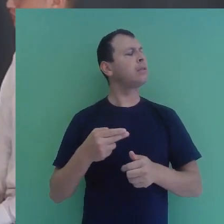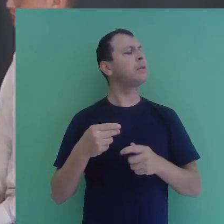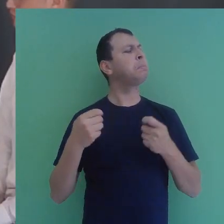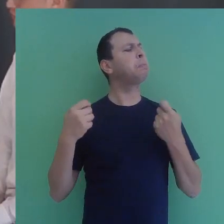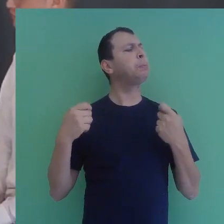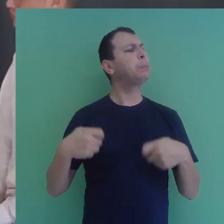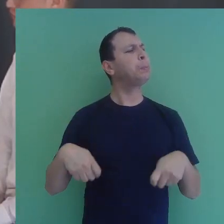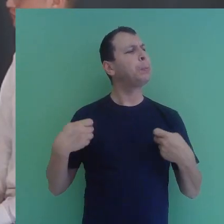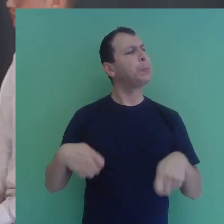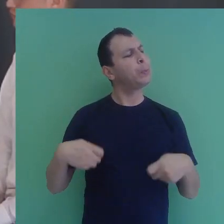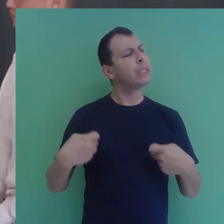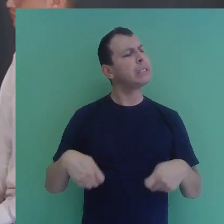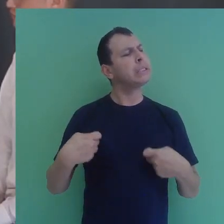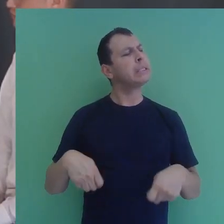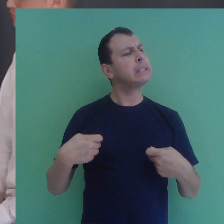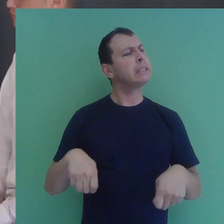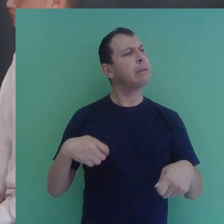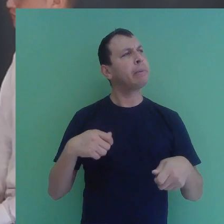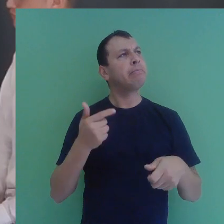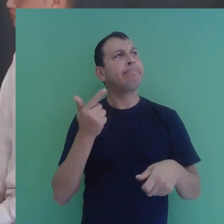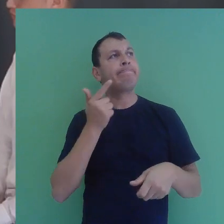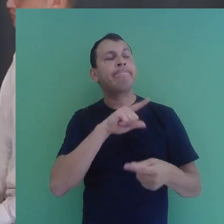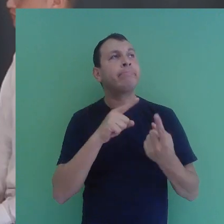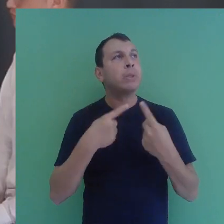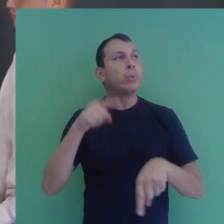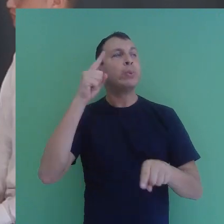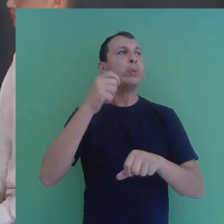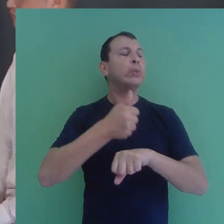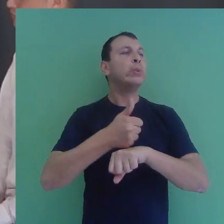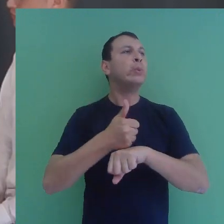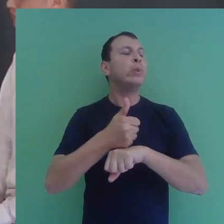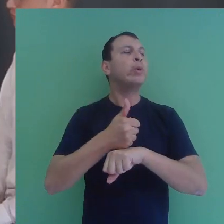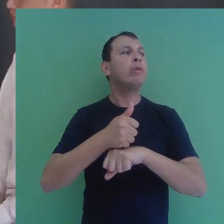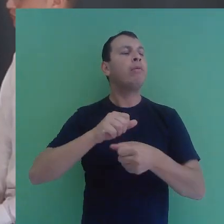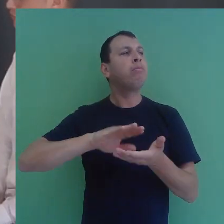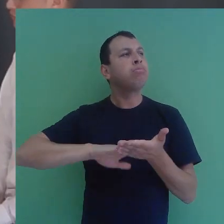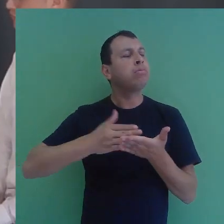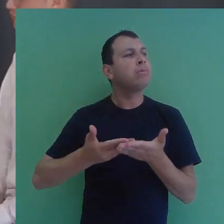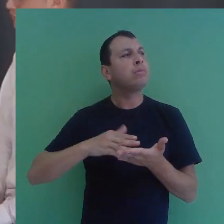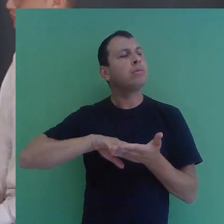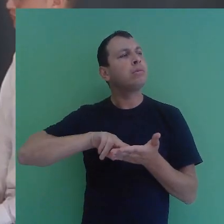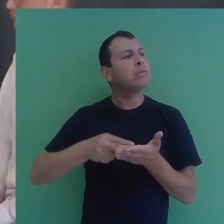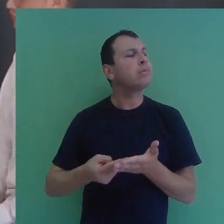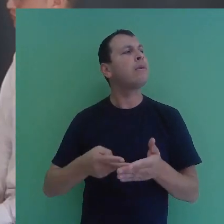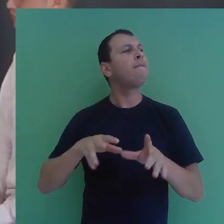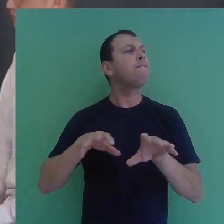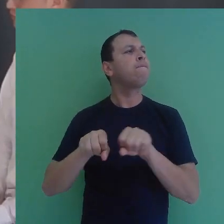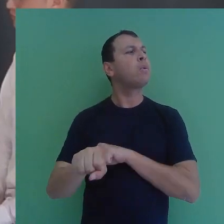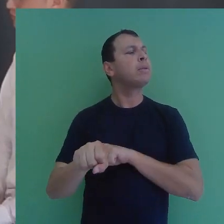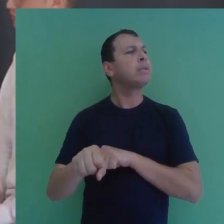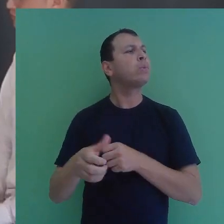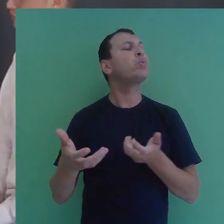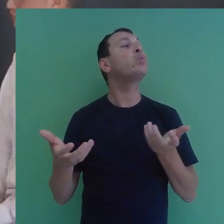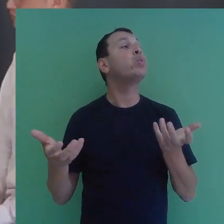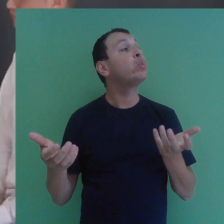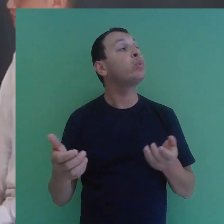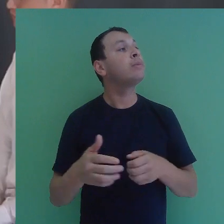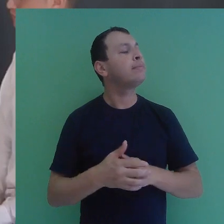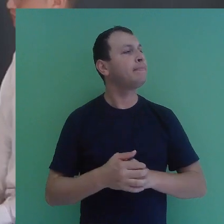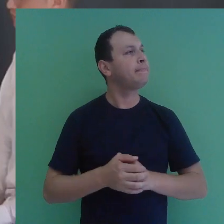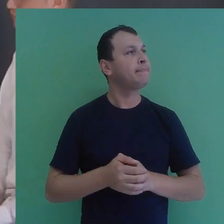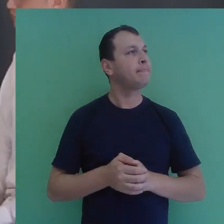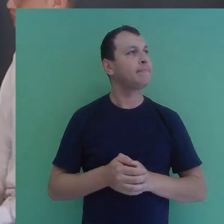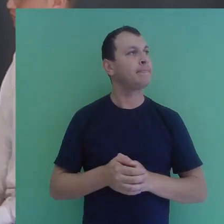é preciso para se tornar um intérprete profissional? Quais formações tem que ter? Para onde ir,